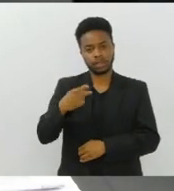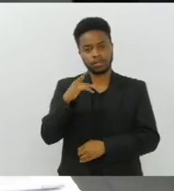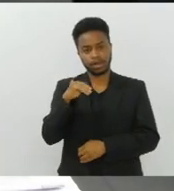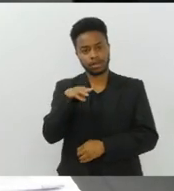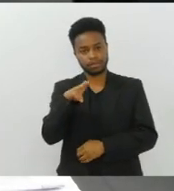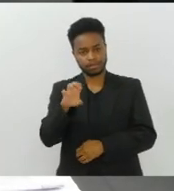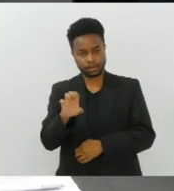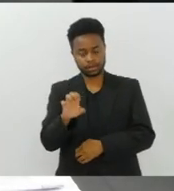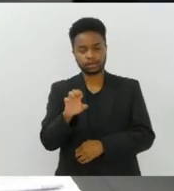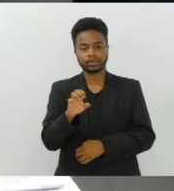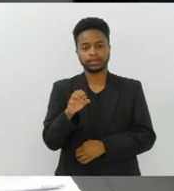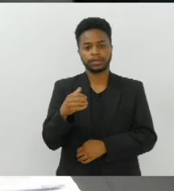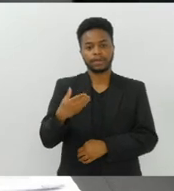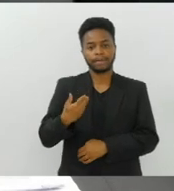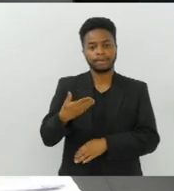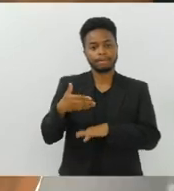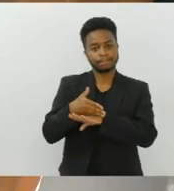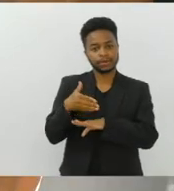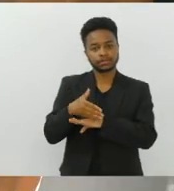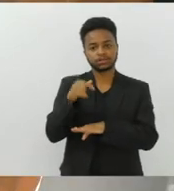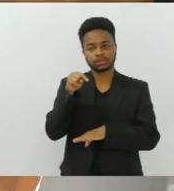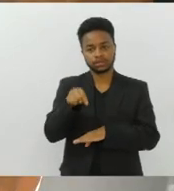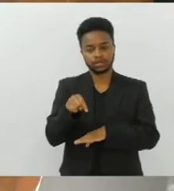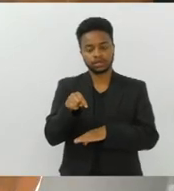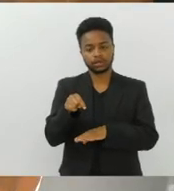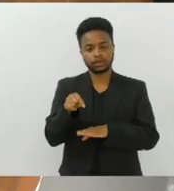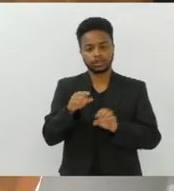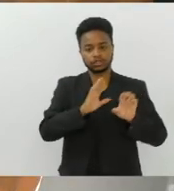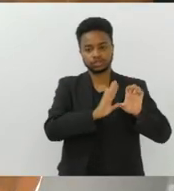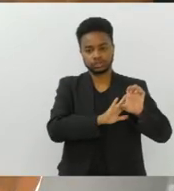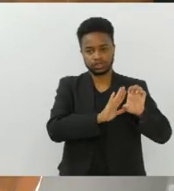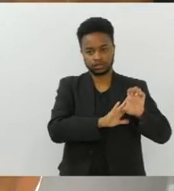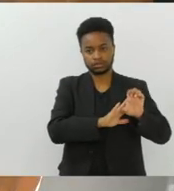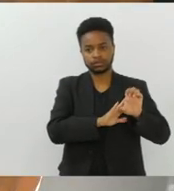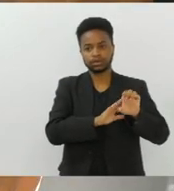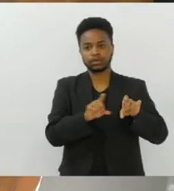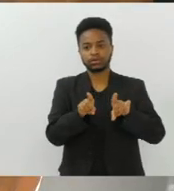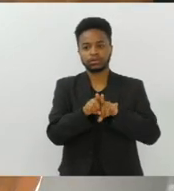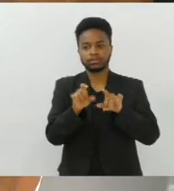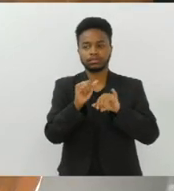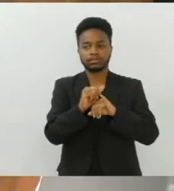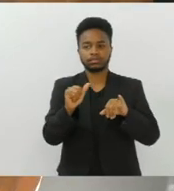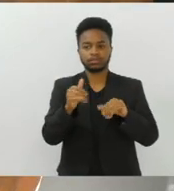as nossas mães que estão aqui à minha esquerda, e dizer que